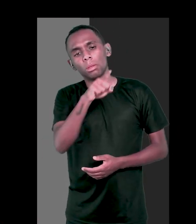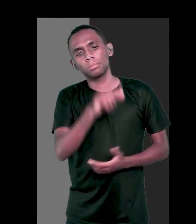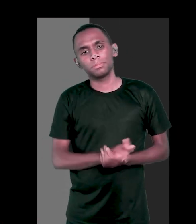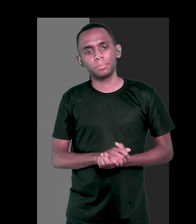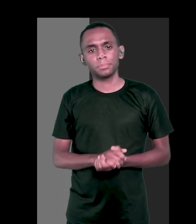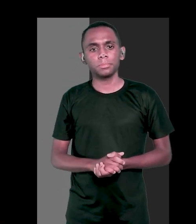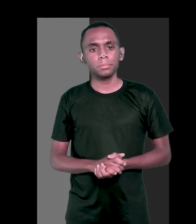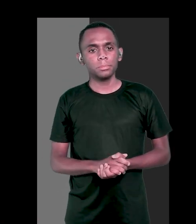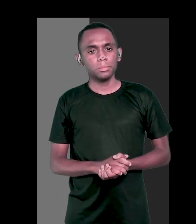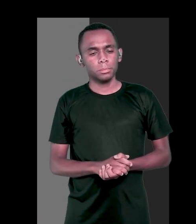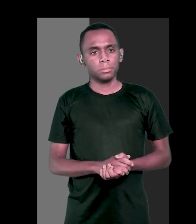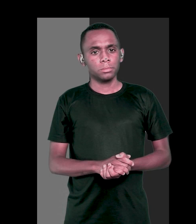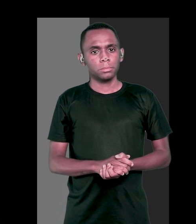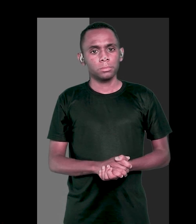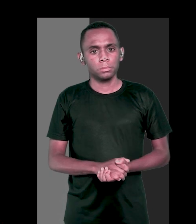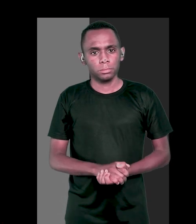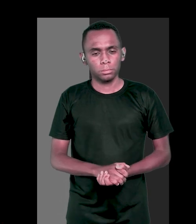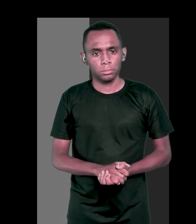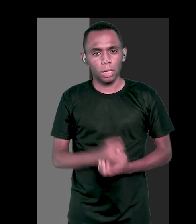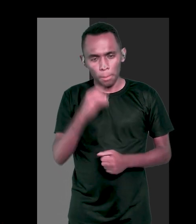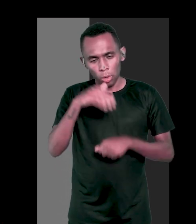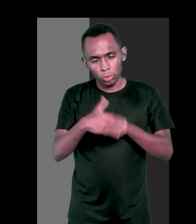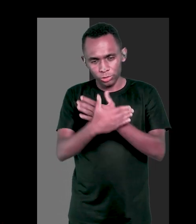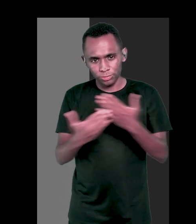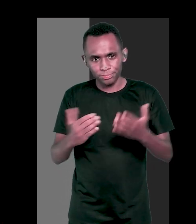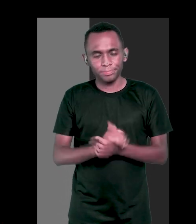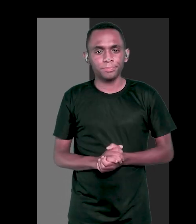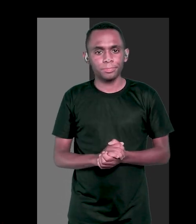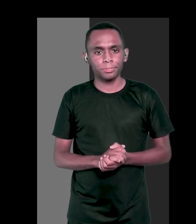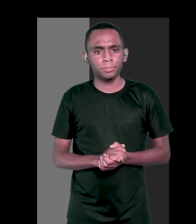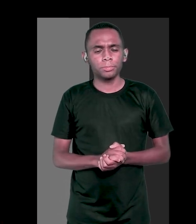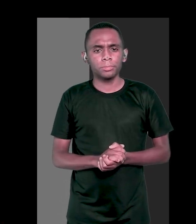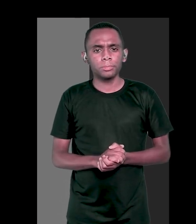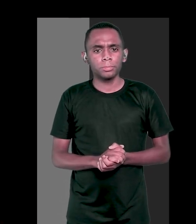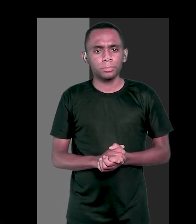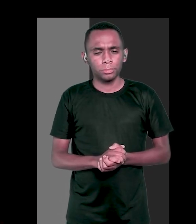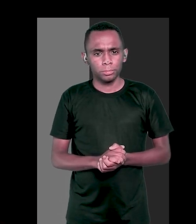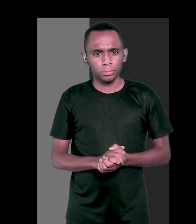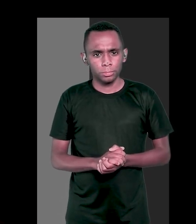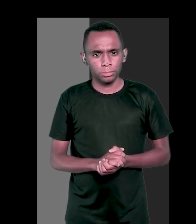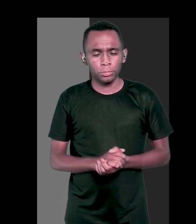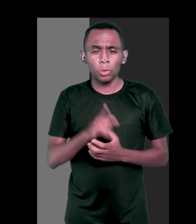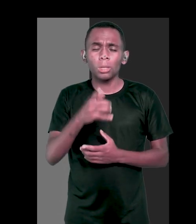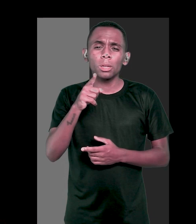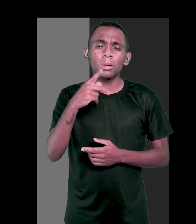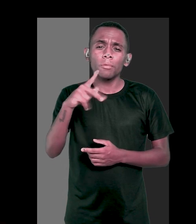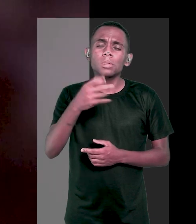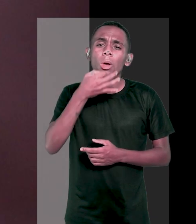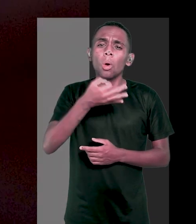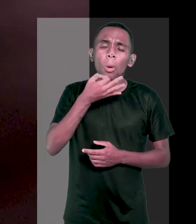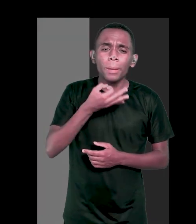tem uma pessoa ali um espectador faz uma pergunta no microfone boa noite boa noite